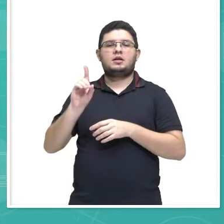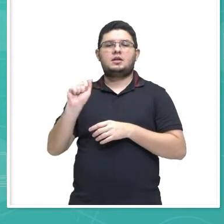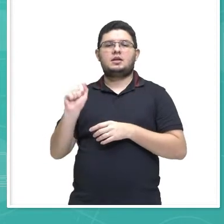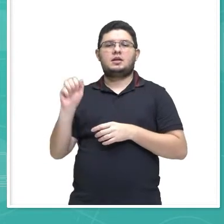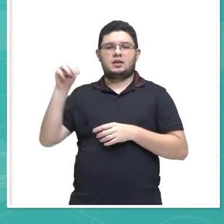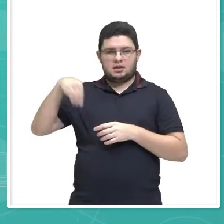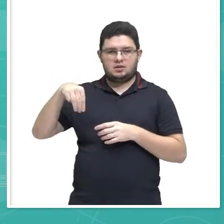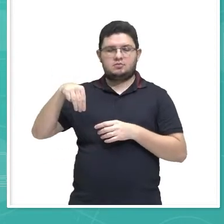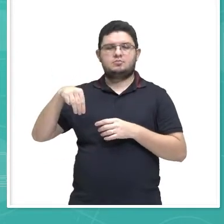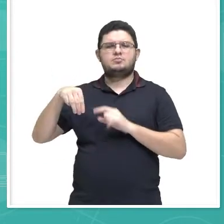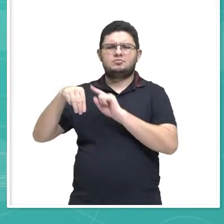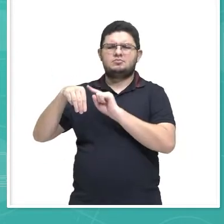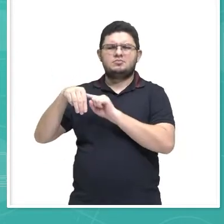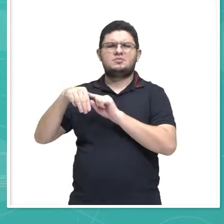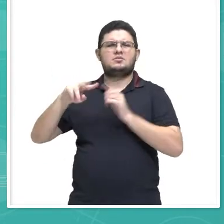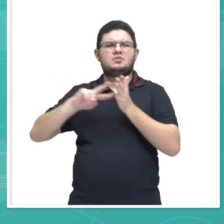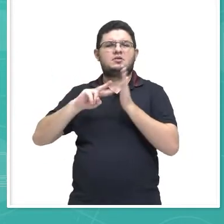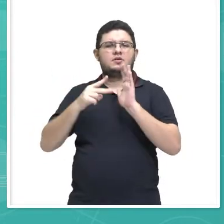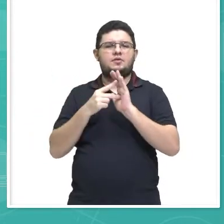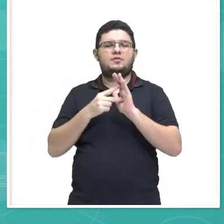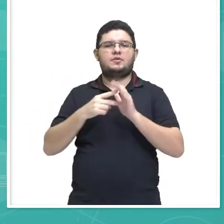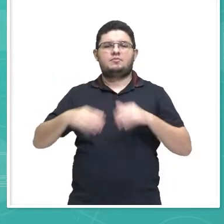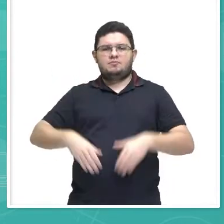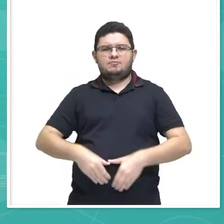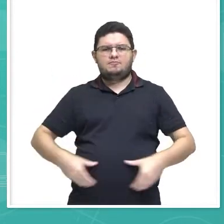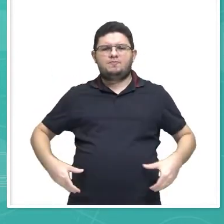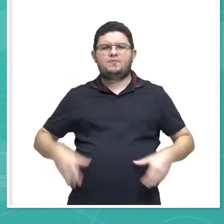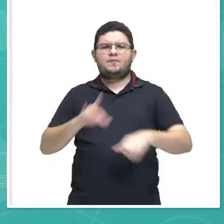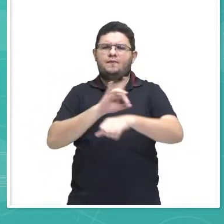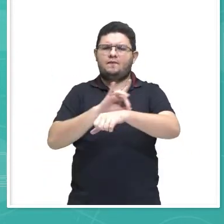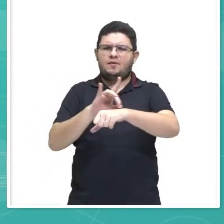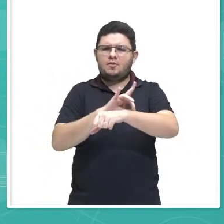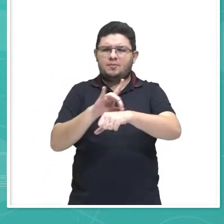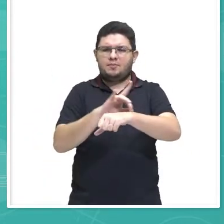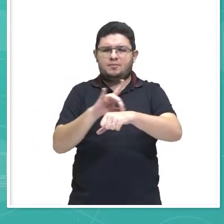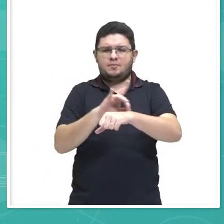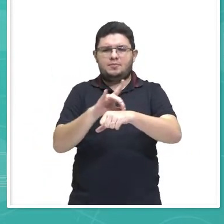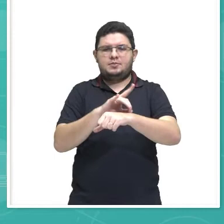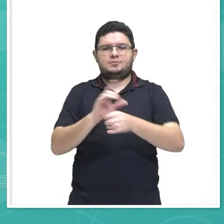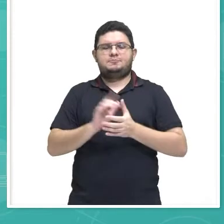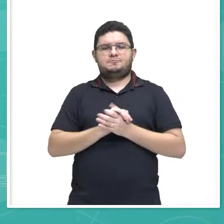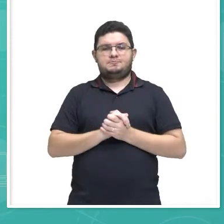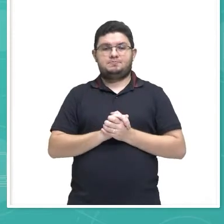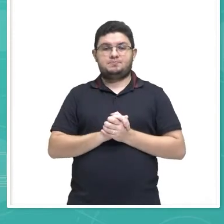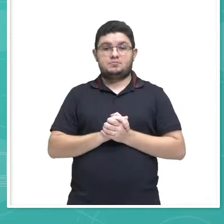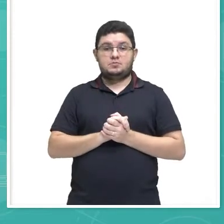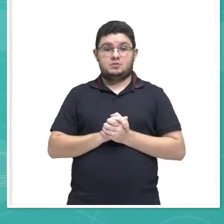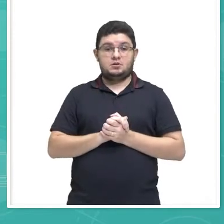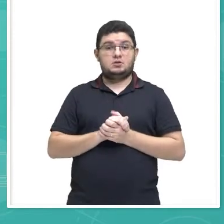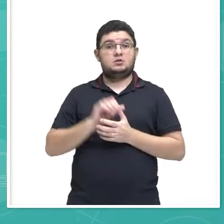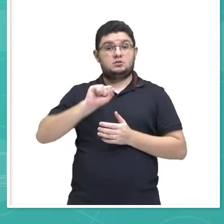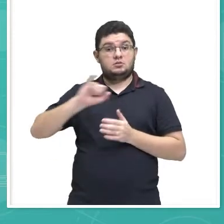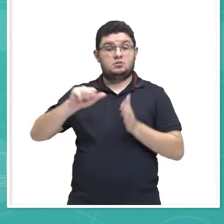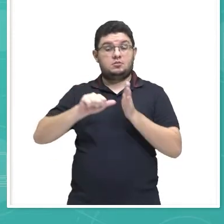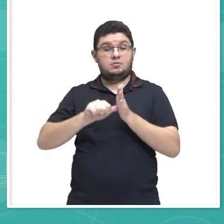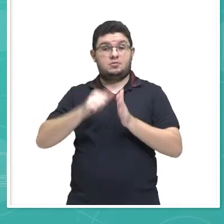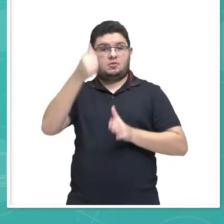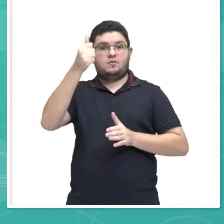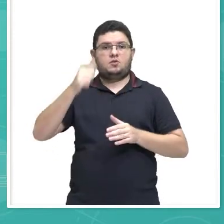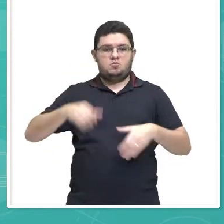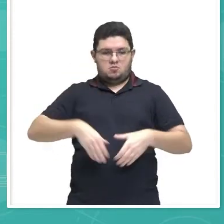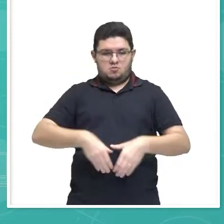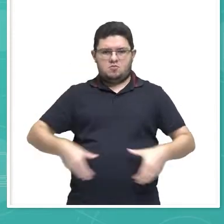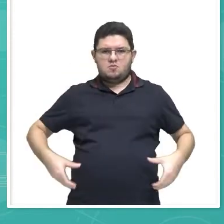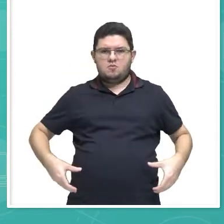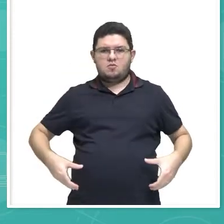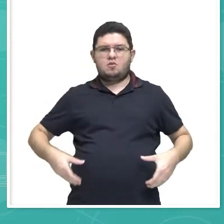mesmo altas, faixa preta. Então, quando ele recebe a primeira vez na faixa preta, ele